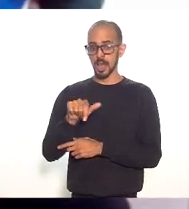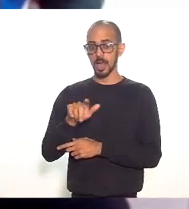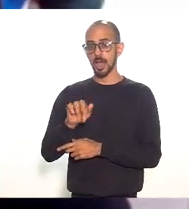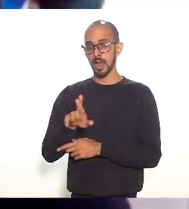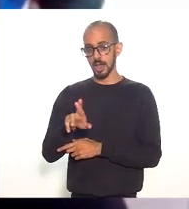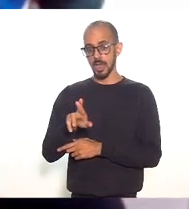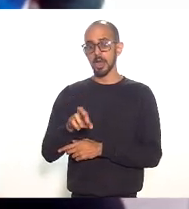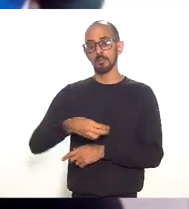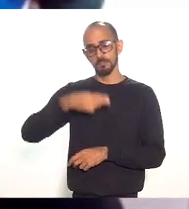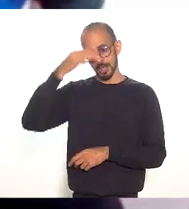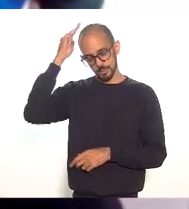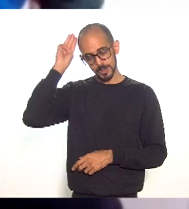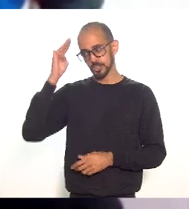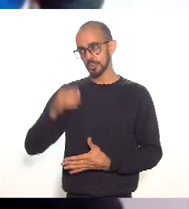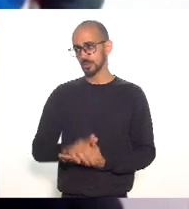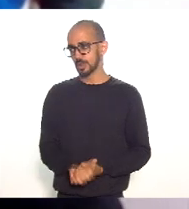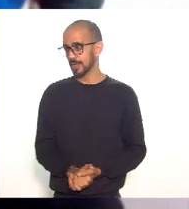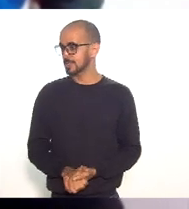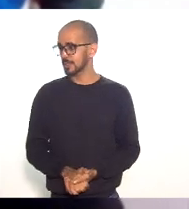Deputado Márcio Pacheco.